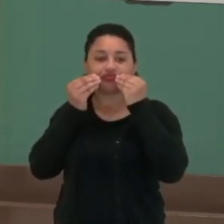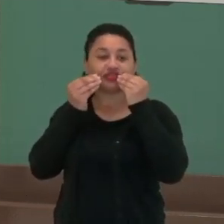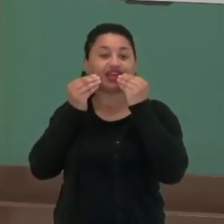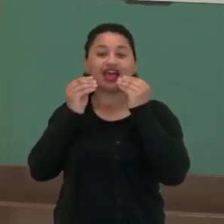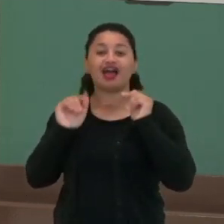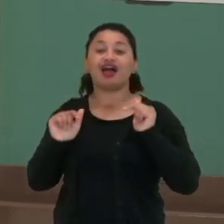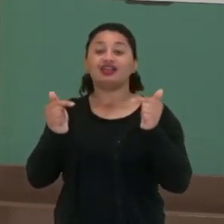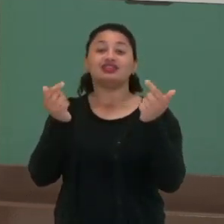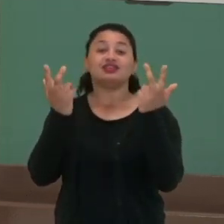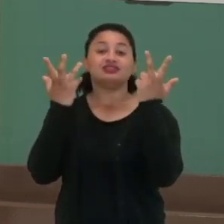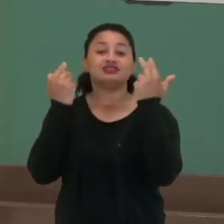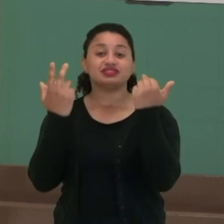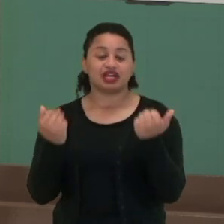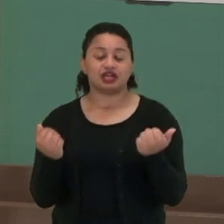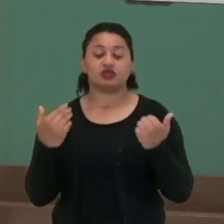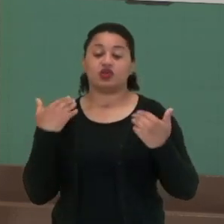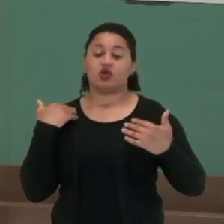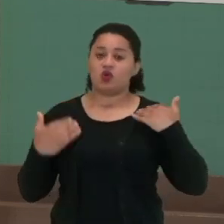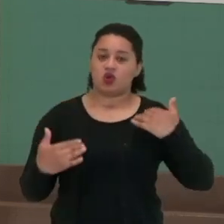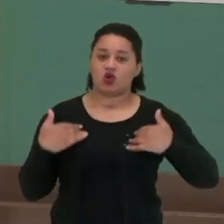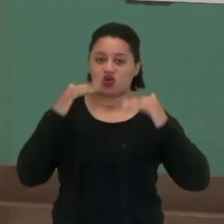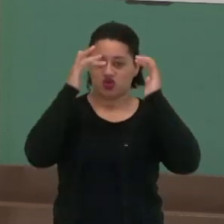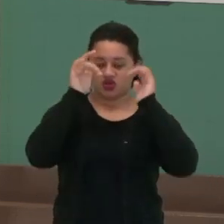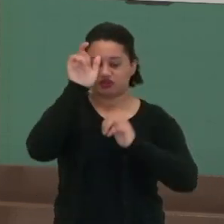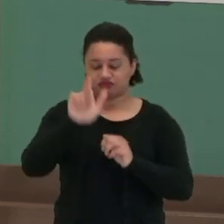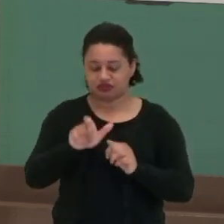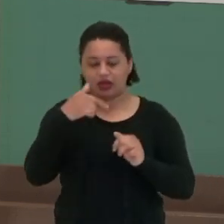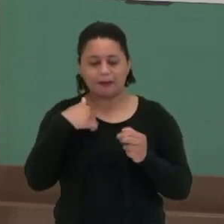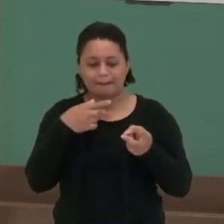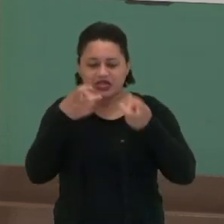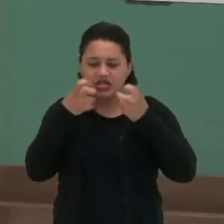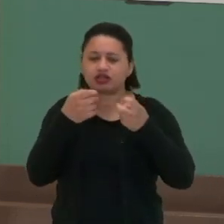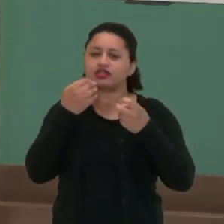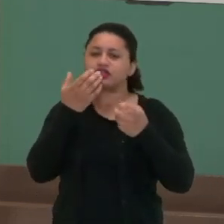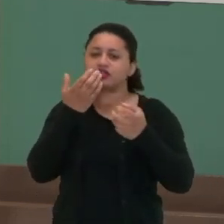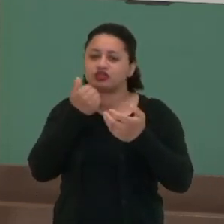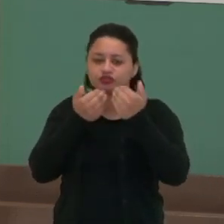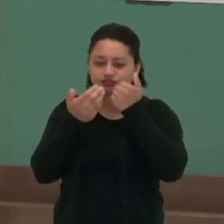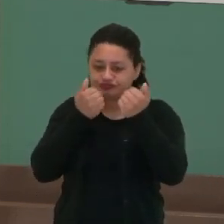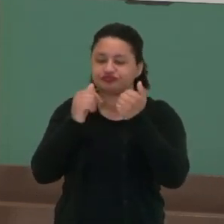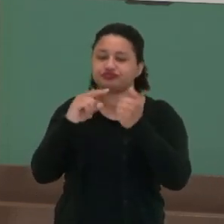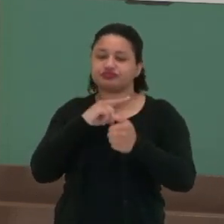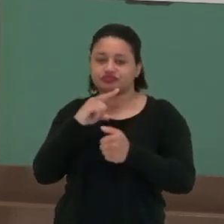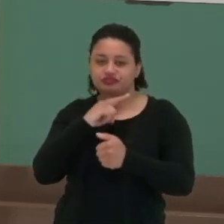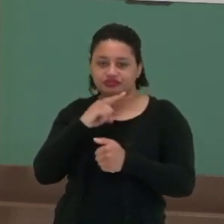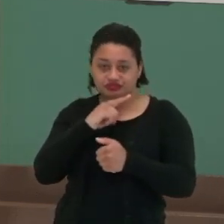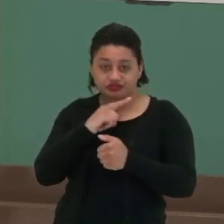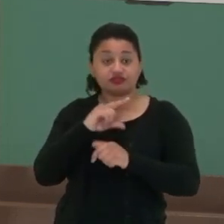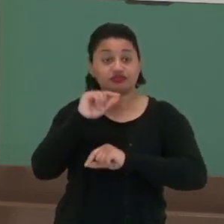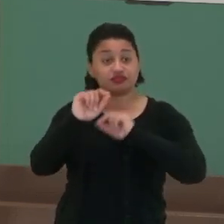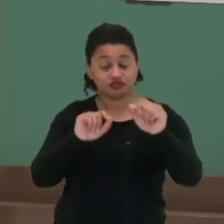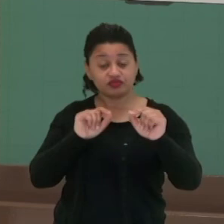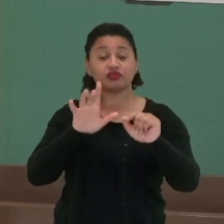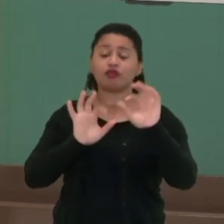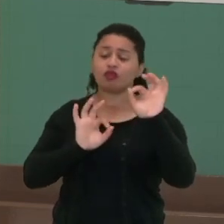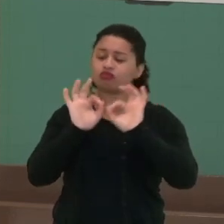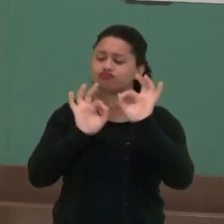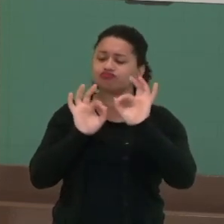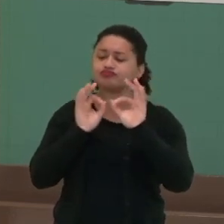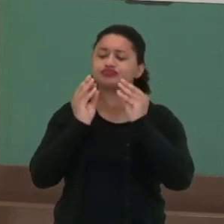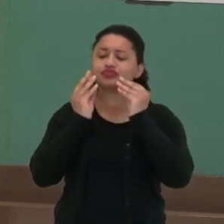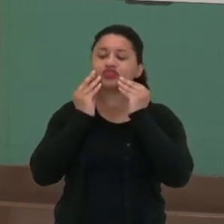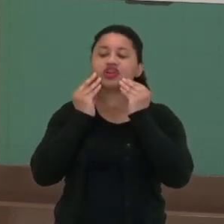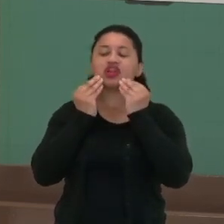nosso corpo, o nosso sistema nervoso, ao visualizar a comida, os sentidos, já prepara